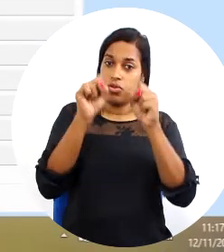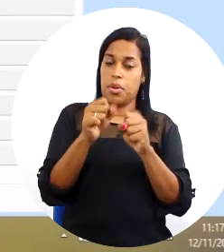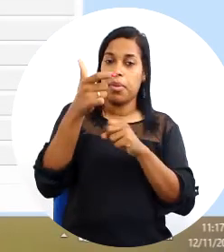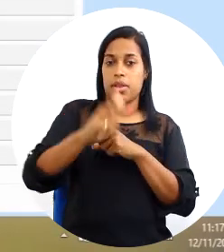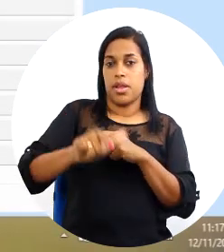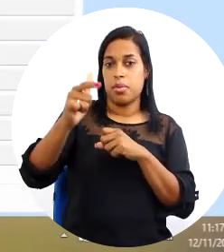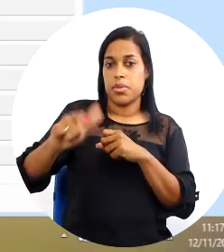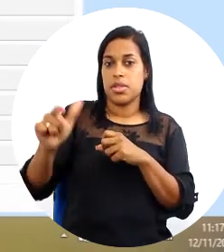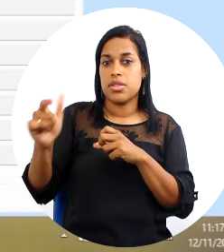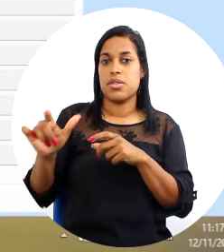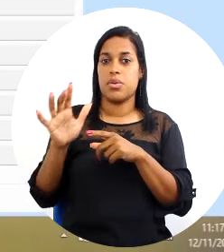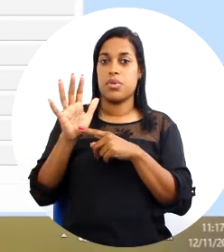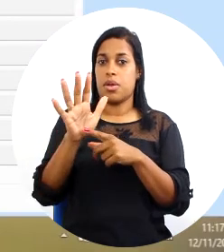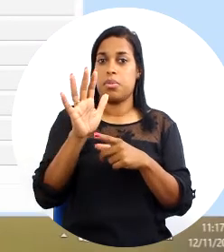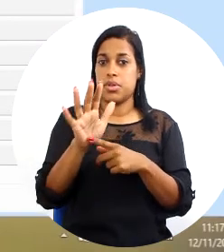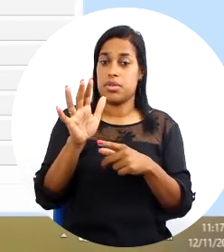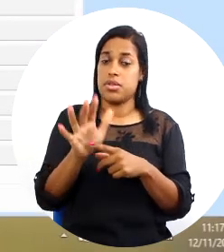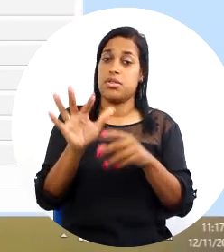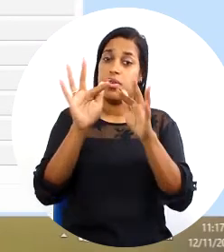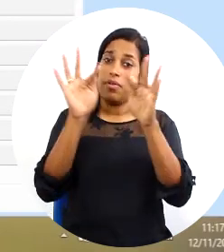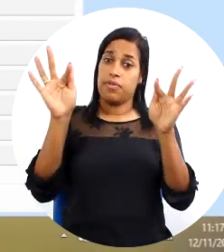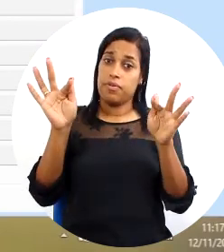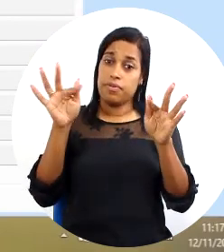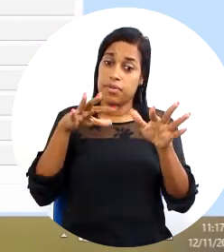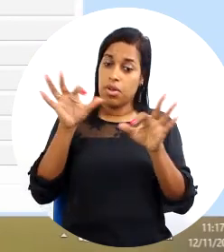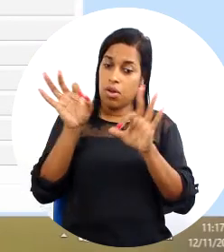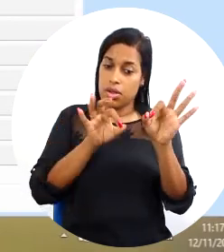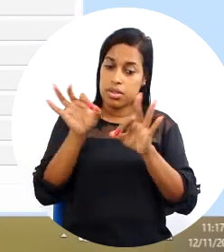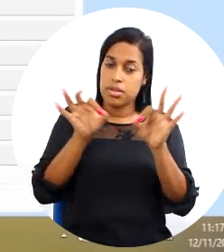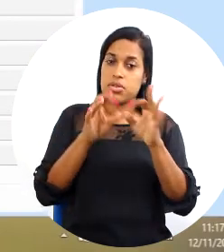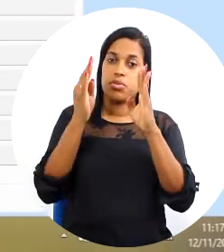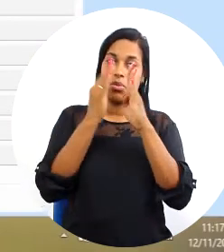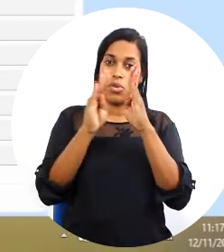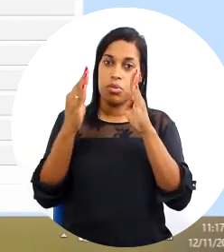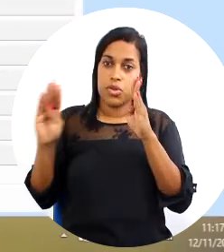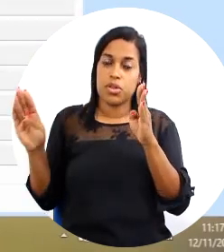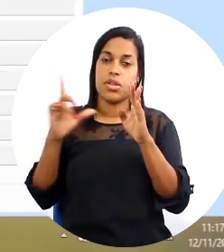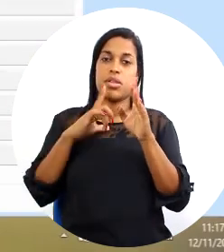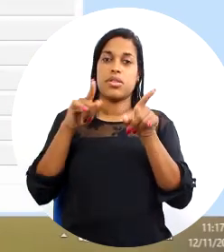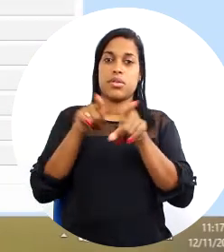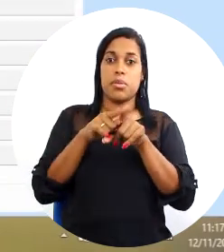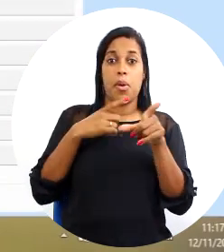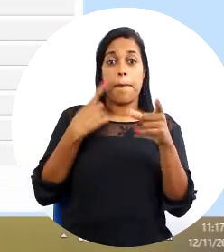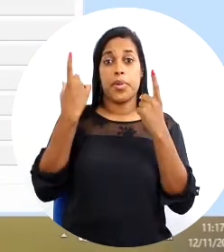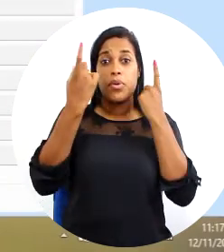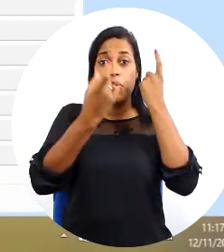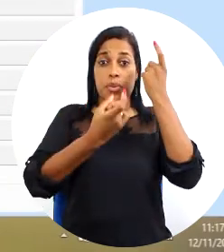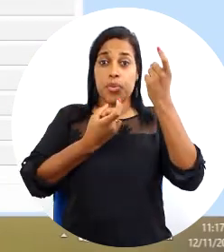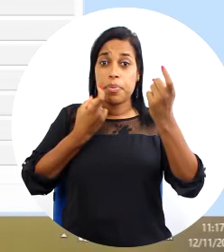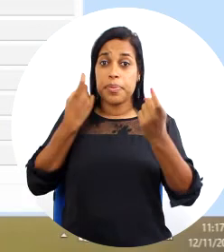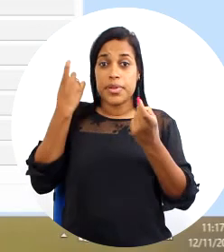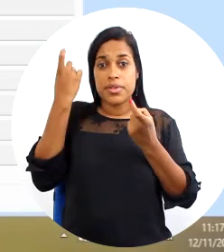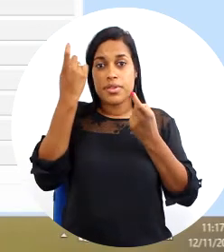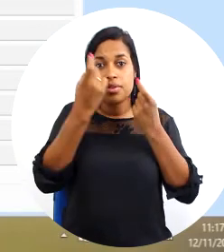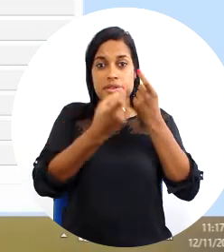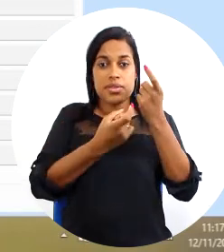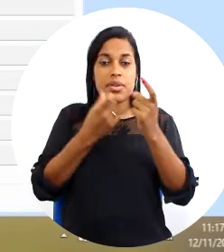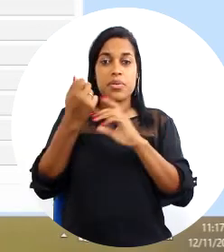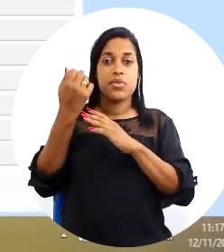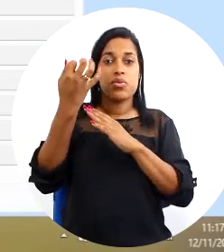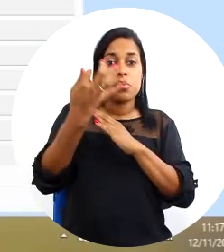de representação formal os bibliotecários não exige existe uma preocupação em